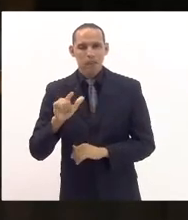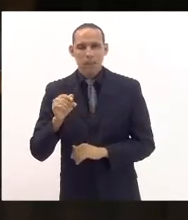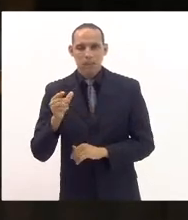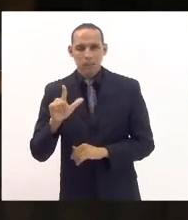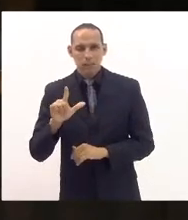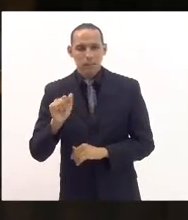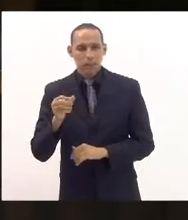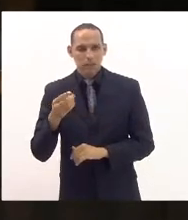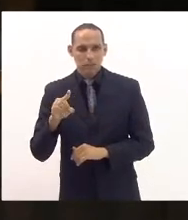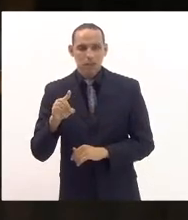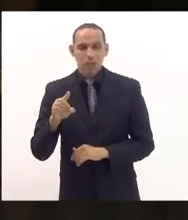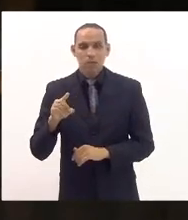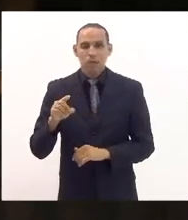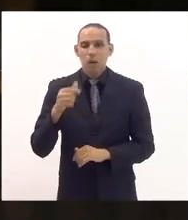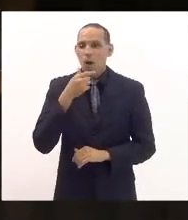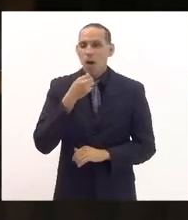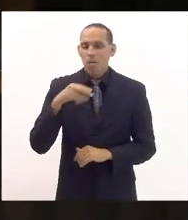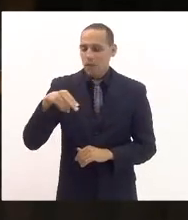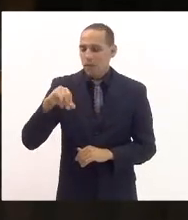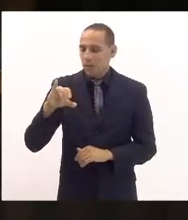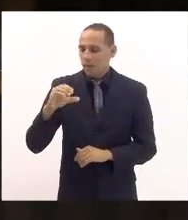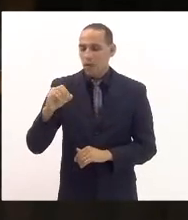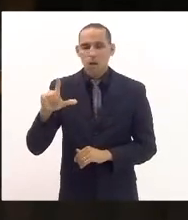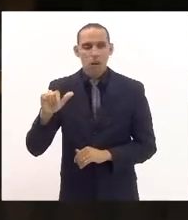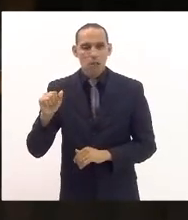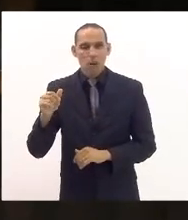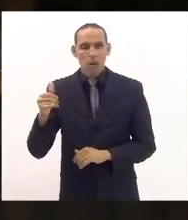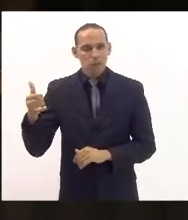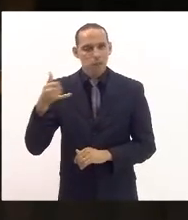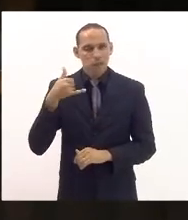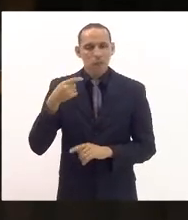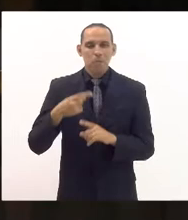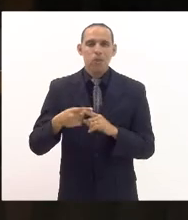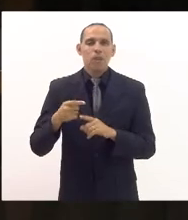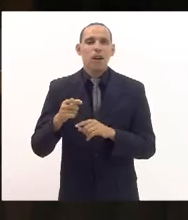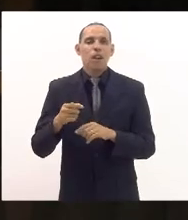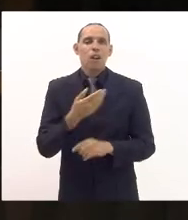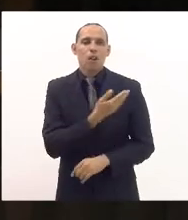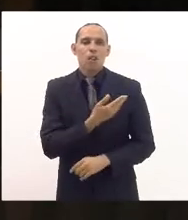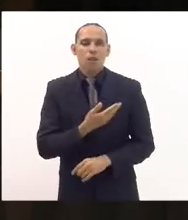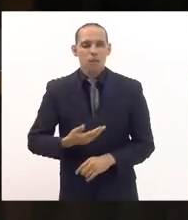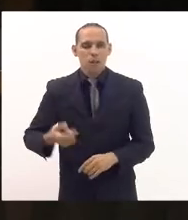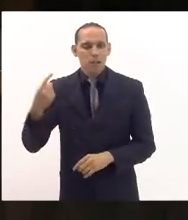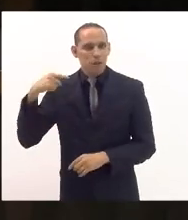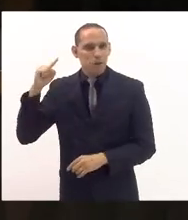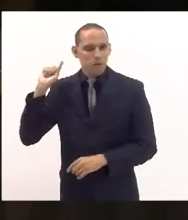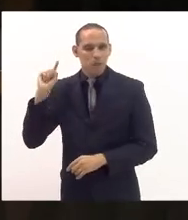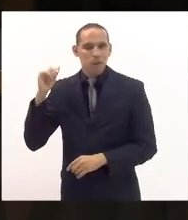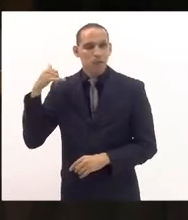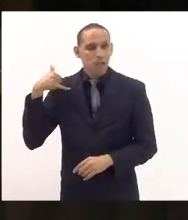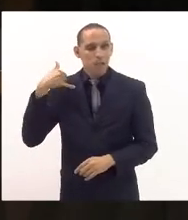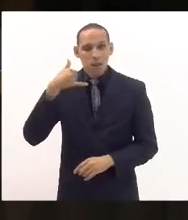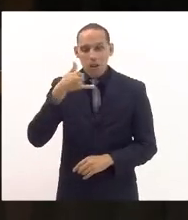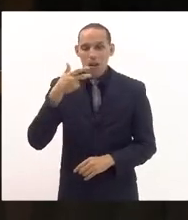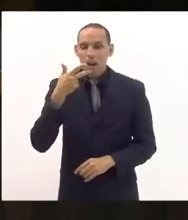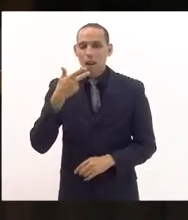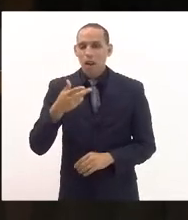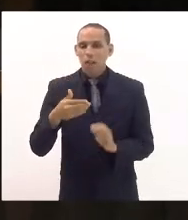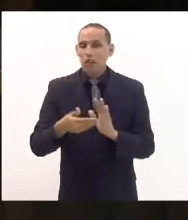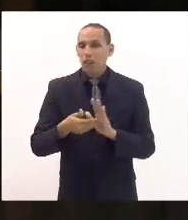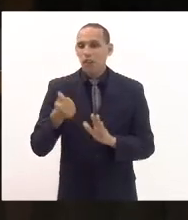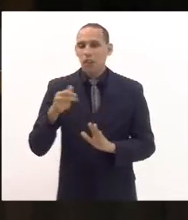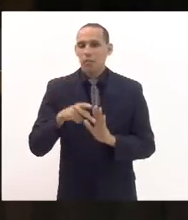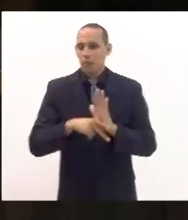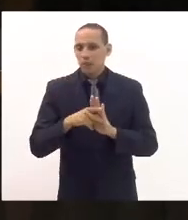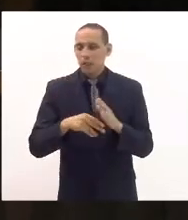o Nicola me ligou que esse projeto ela do governo anterior da em 3 anos Como retirar o projeto portanto